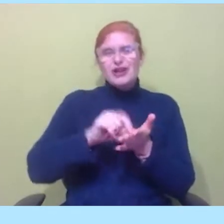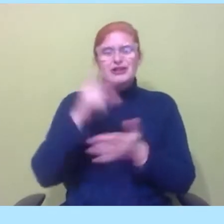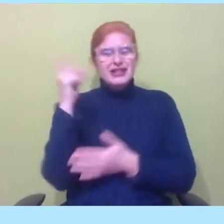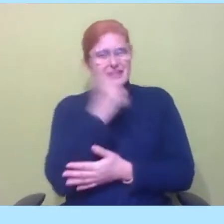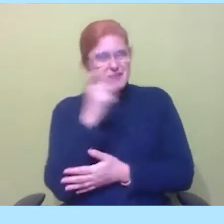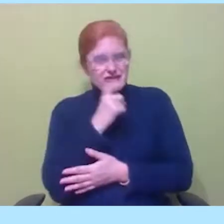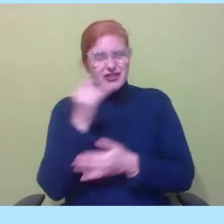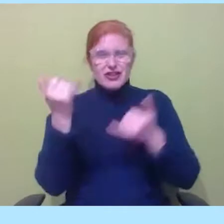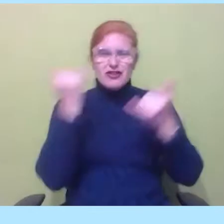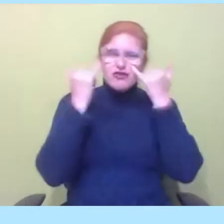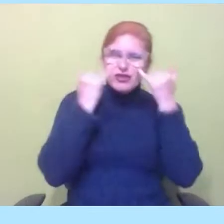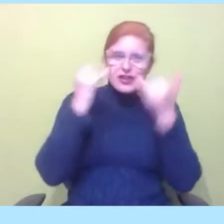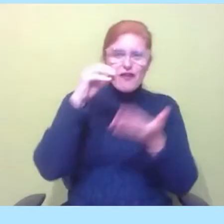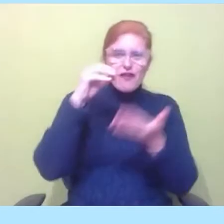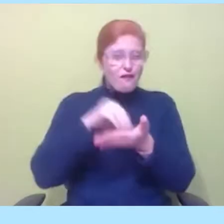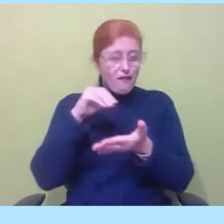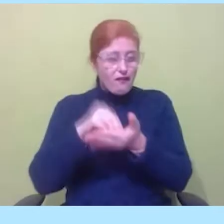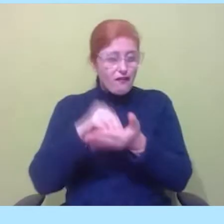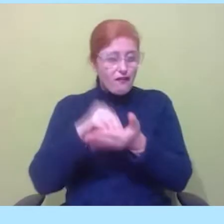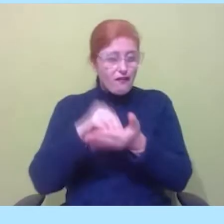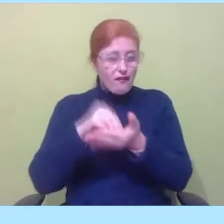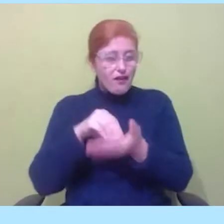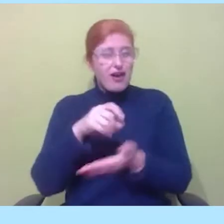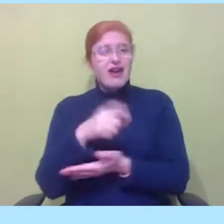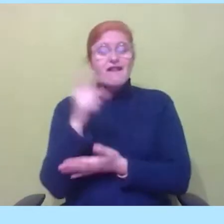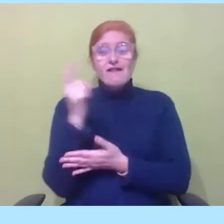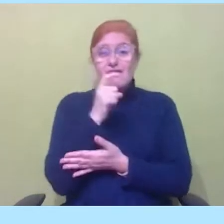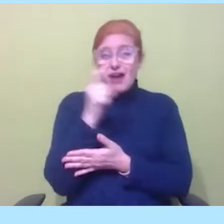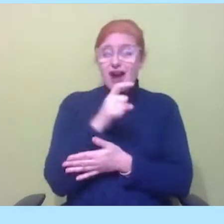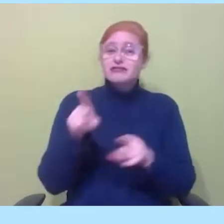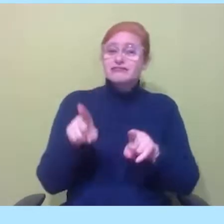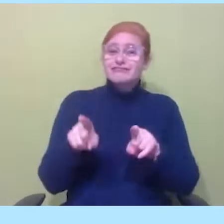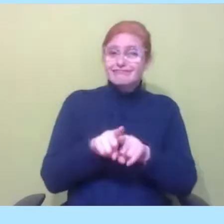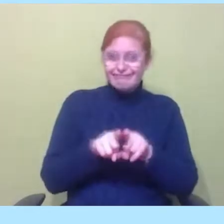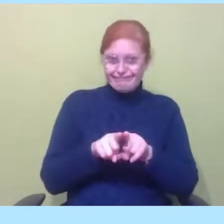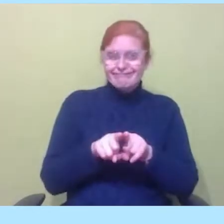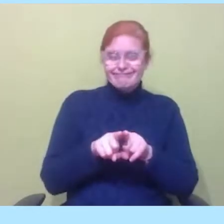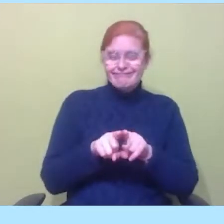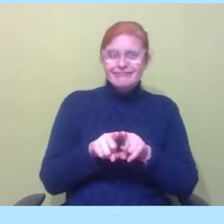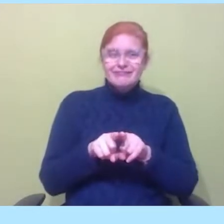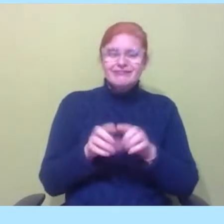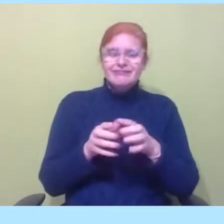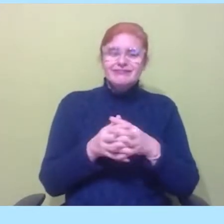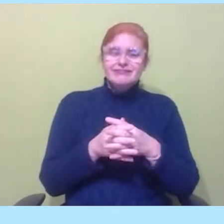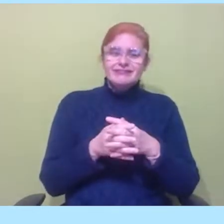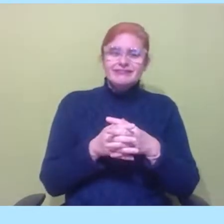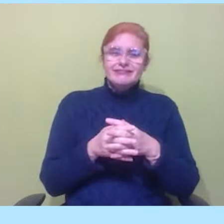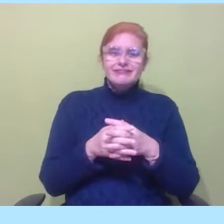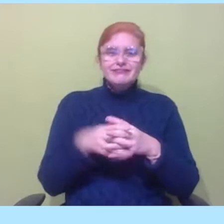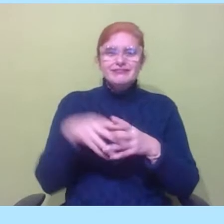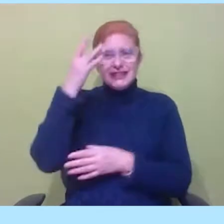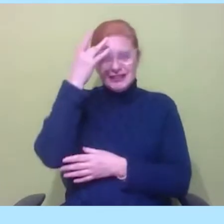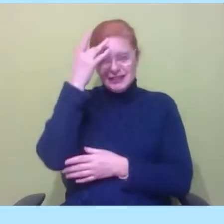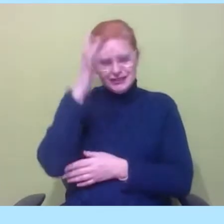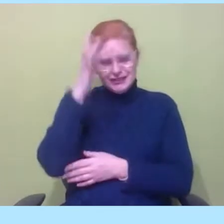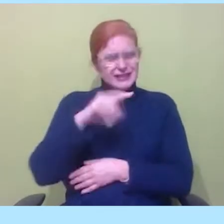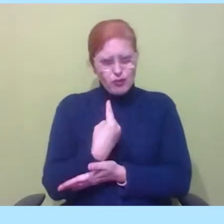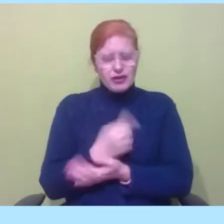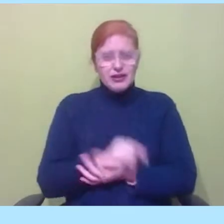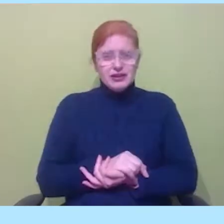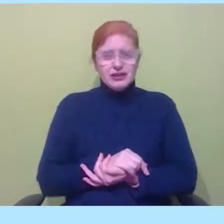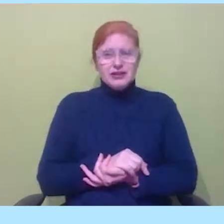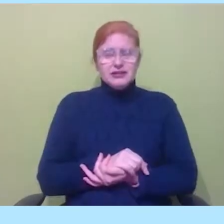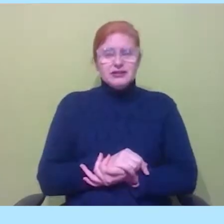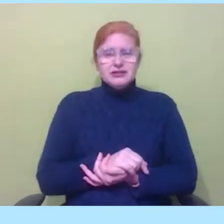dessa pretensa verdade ao mesmo tempo. Não sei se tinha mais alguma outra coisa. Não, acho que